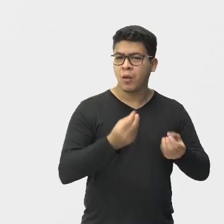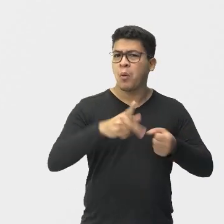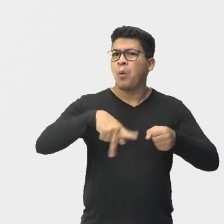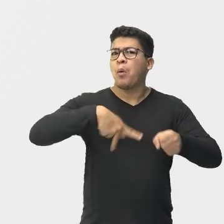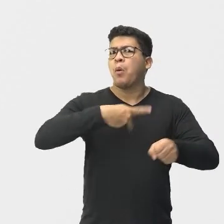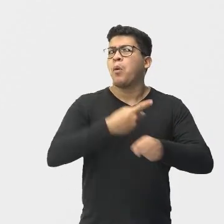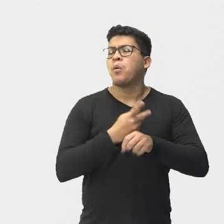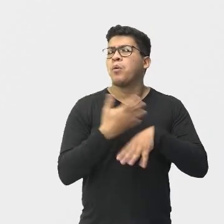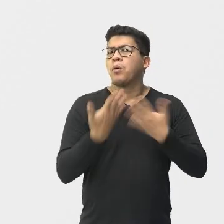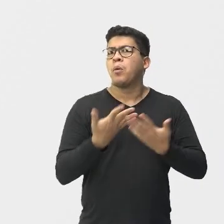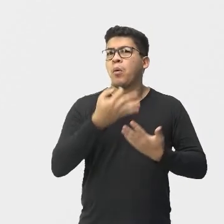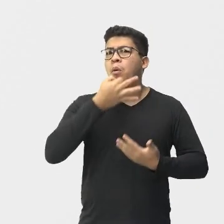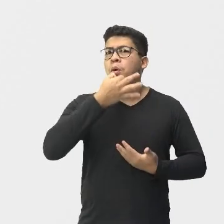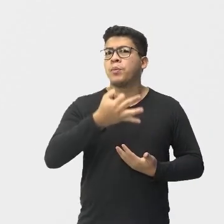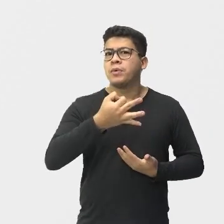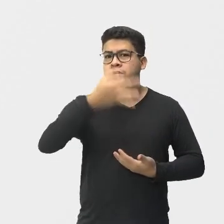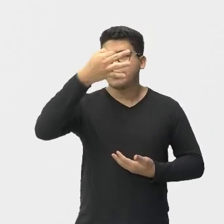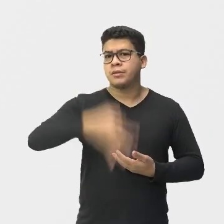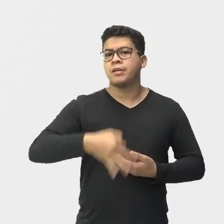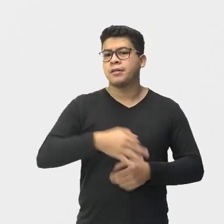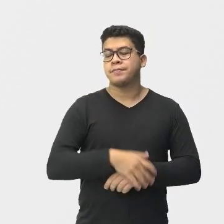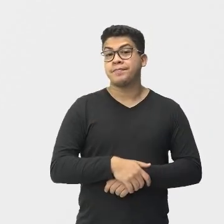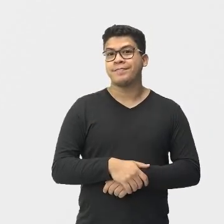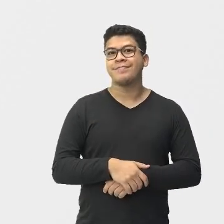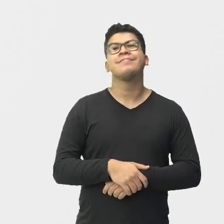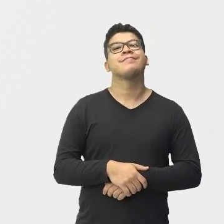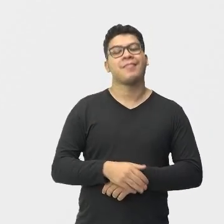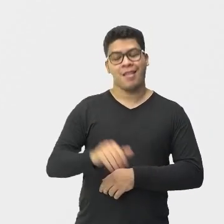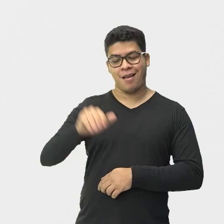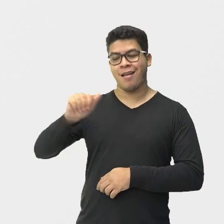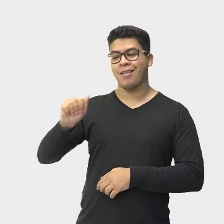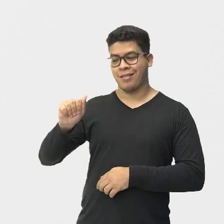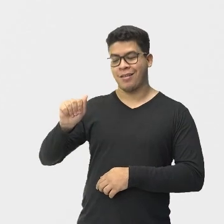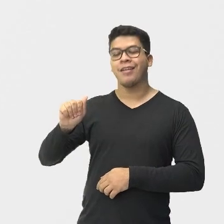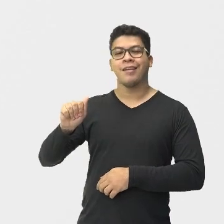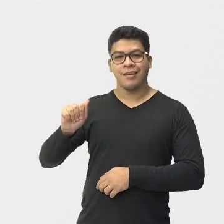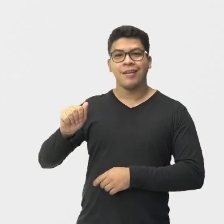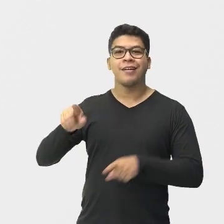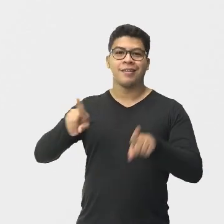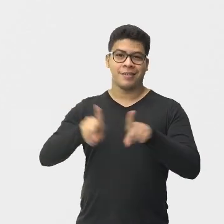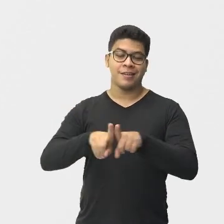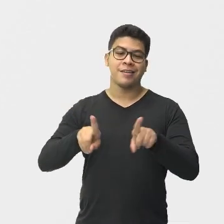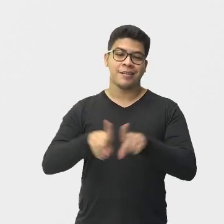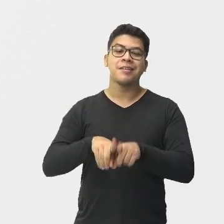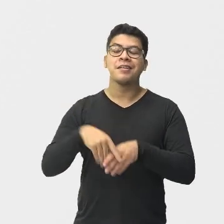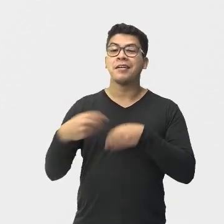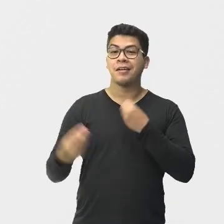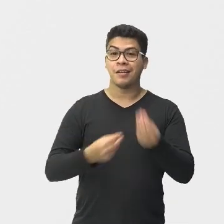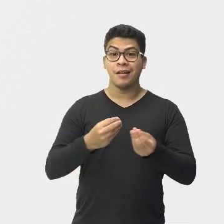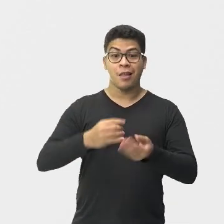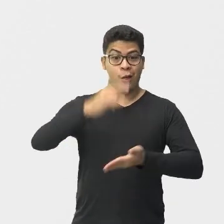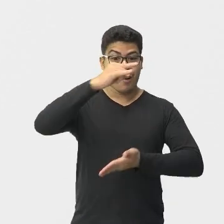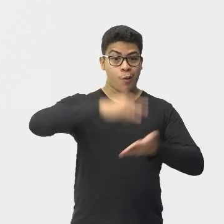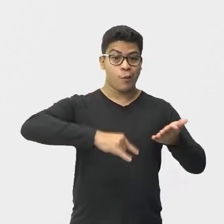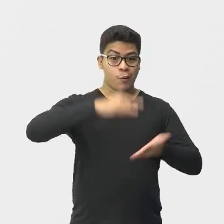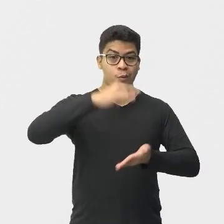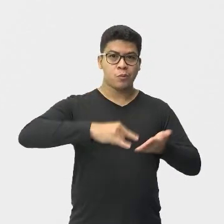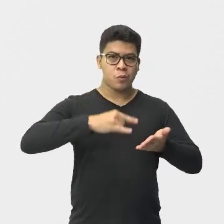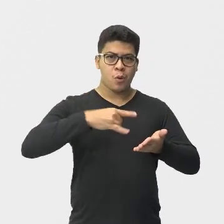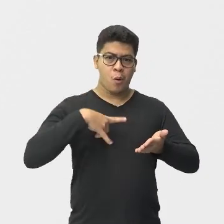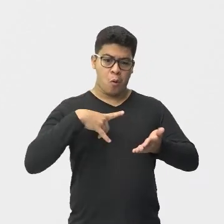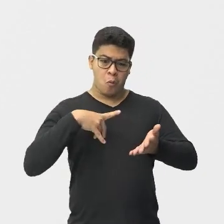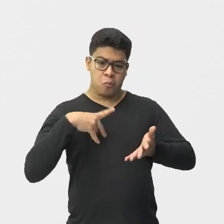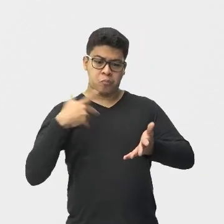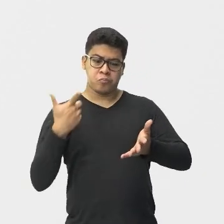alternativa correta? Vamos lá? Letra A declaração de guerra dos Estados Unidos ao Japão. Gente, tem um